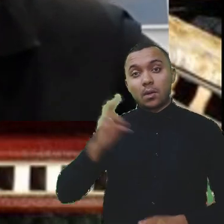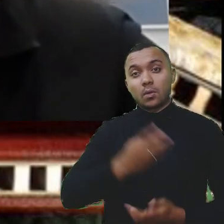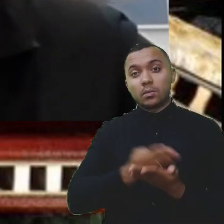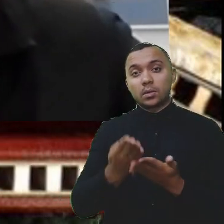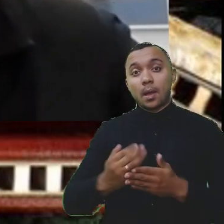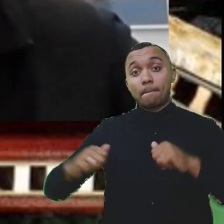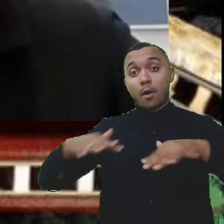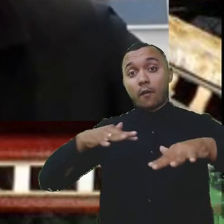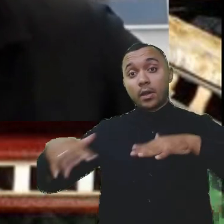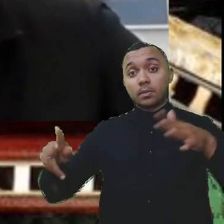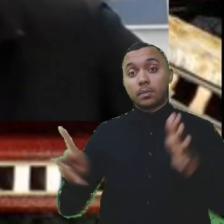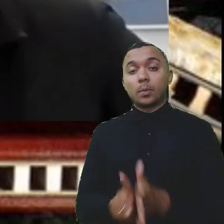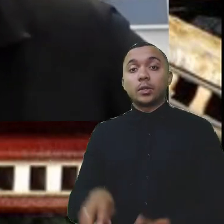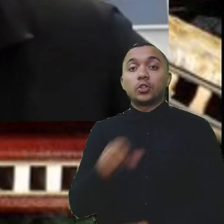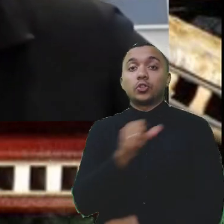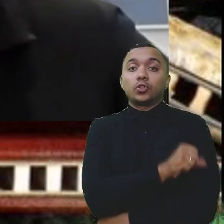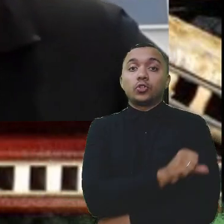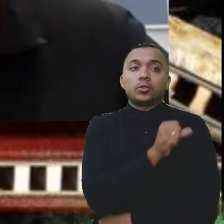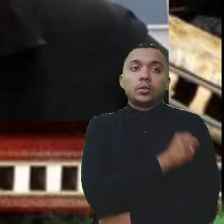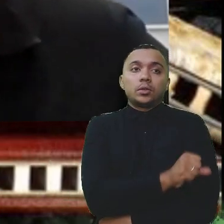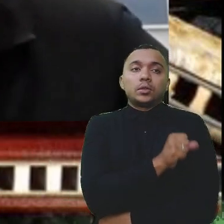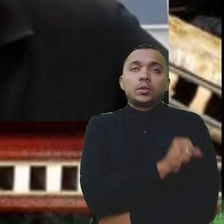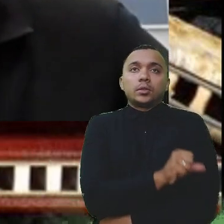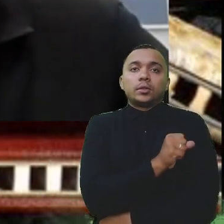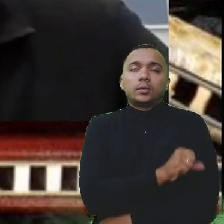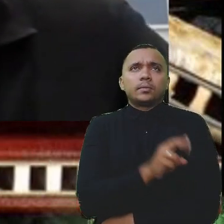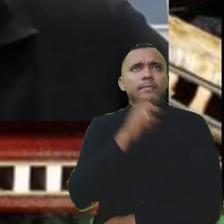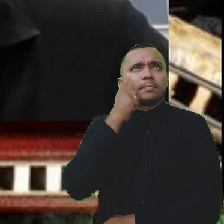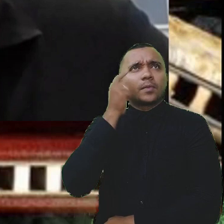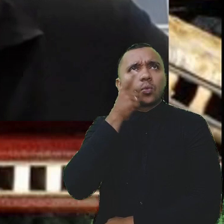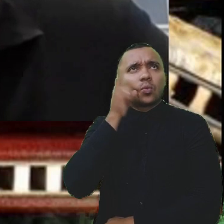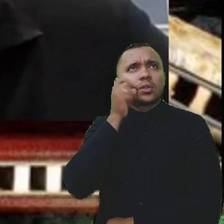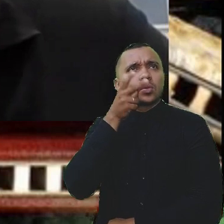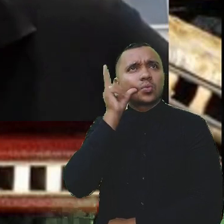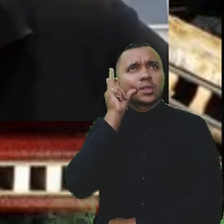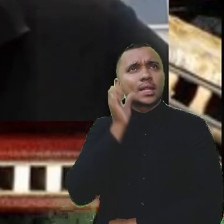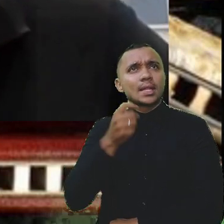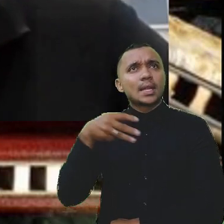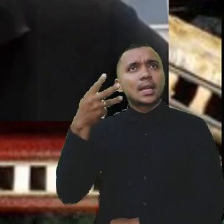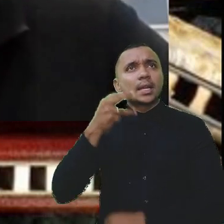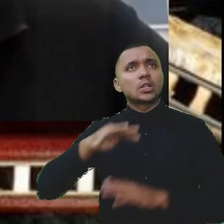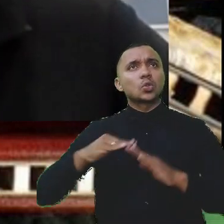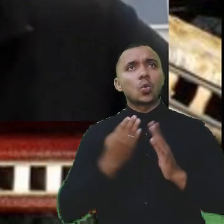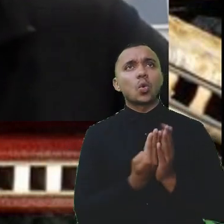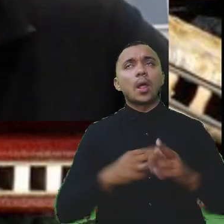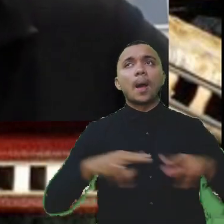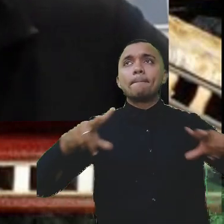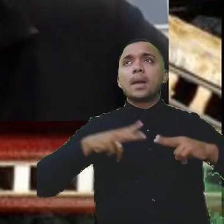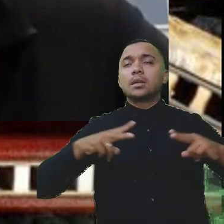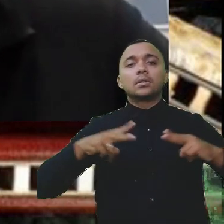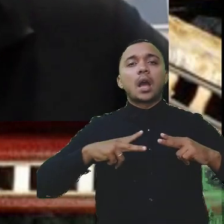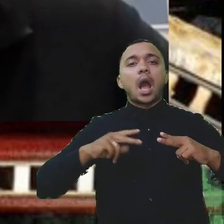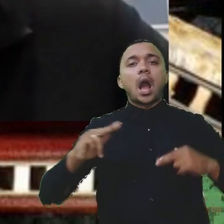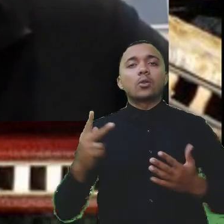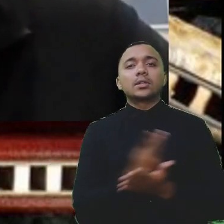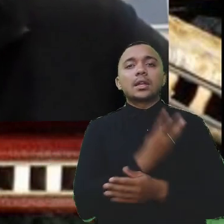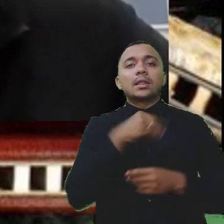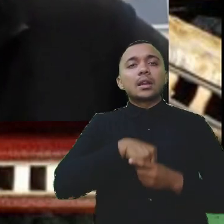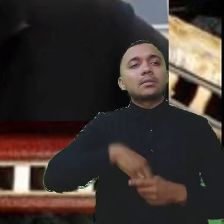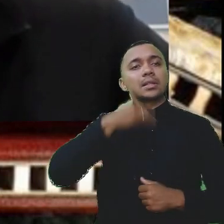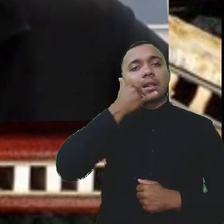Rio de Janeiro agora, parece que eu vi, e ontem, que 3 escolas particulares proibiram o celular na sala de